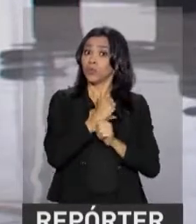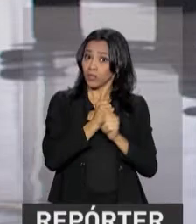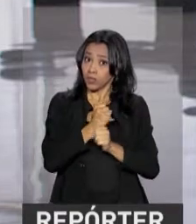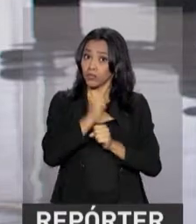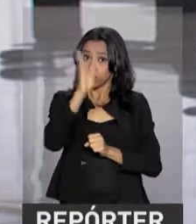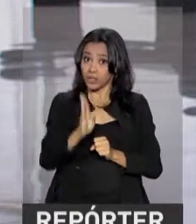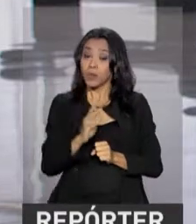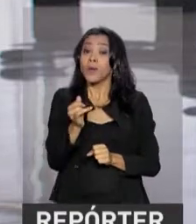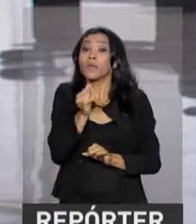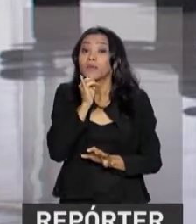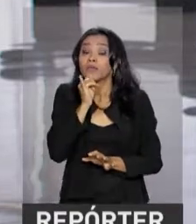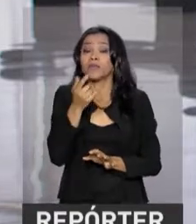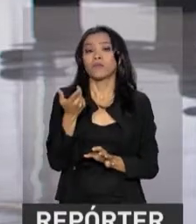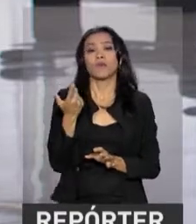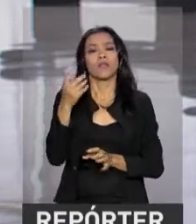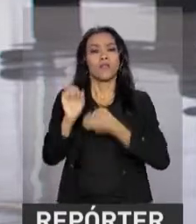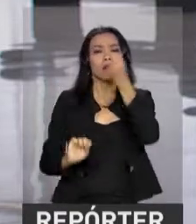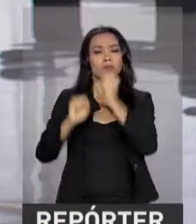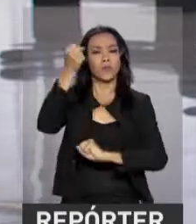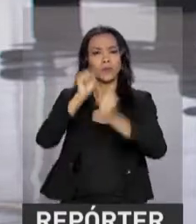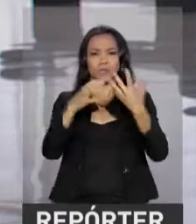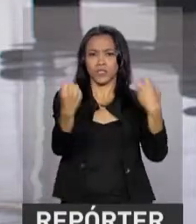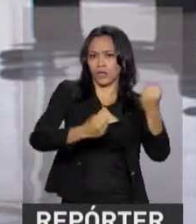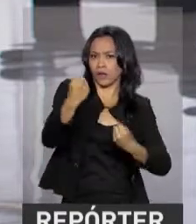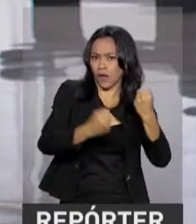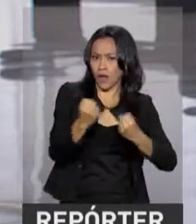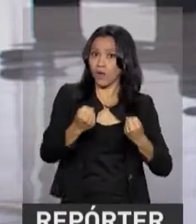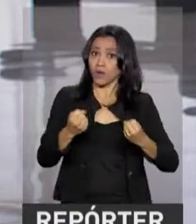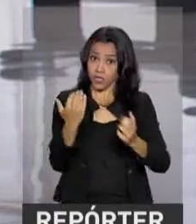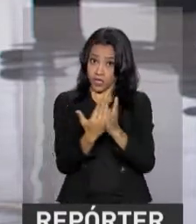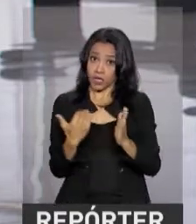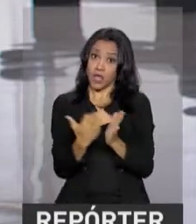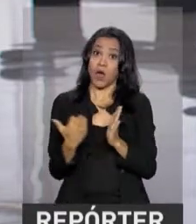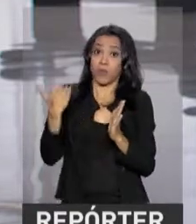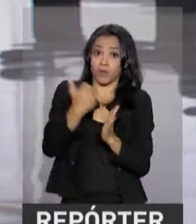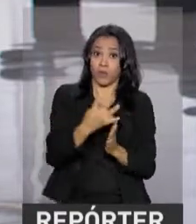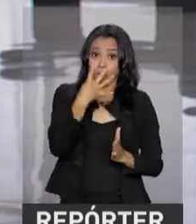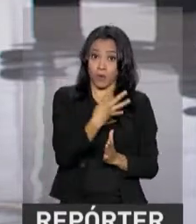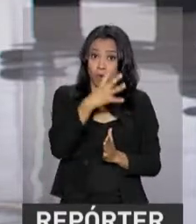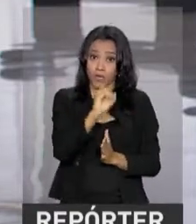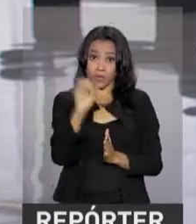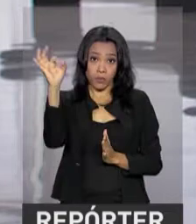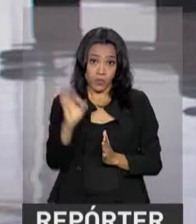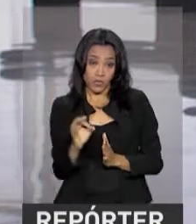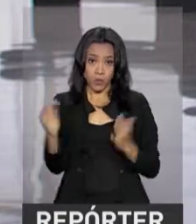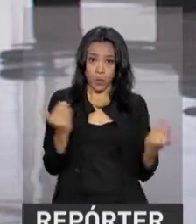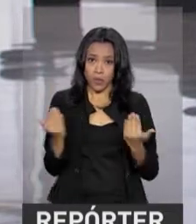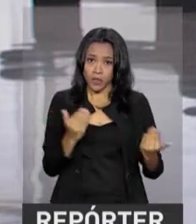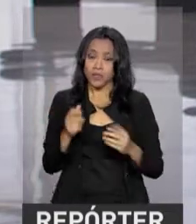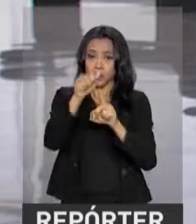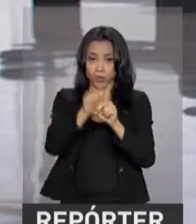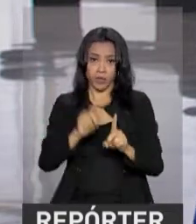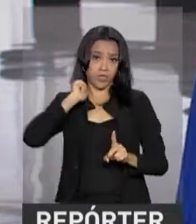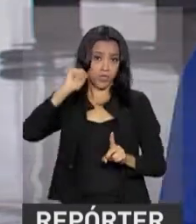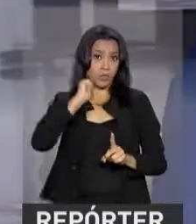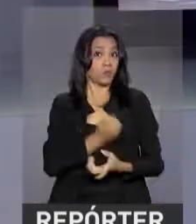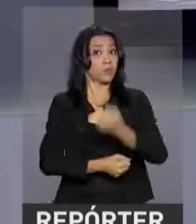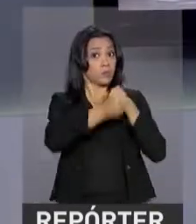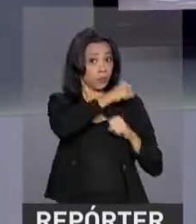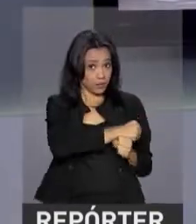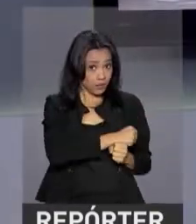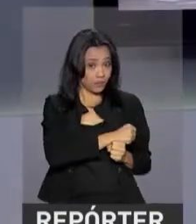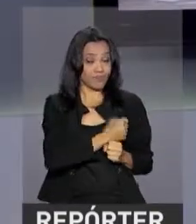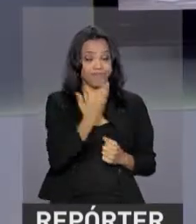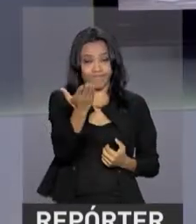veículos que querer e seu 40% este ano em comparação com abril do ano passado renata voltamos com